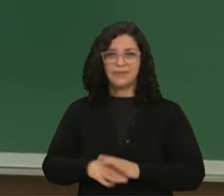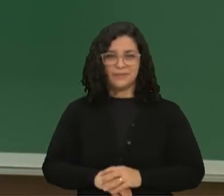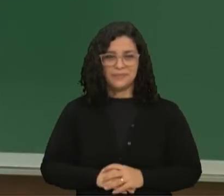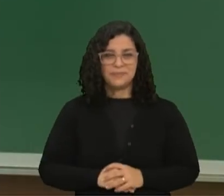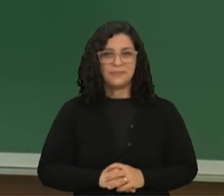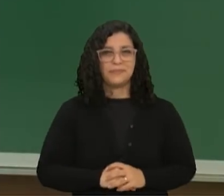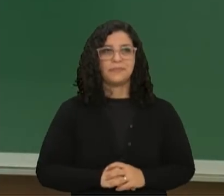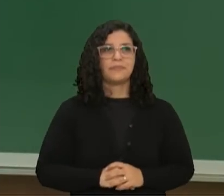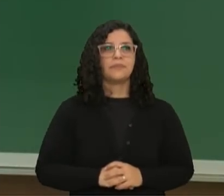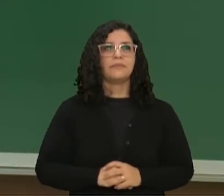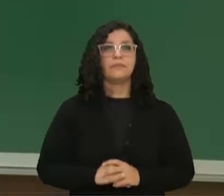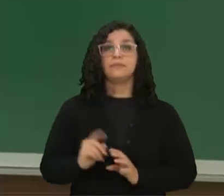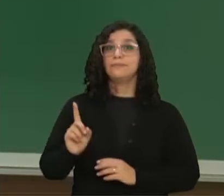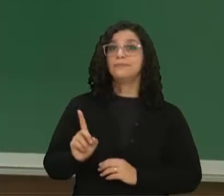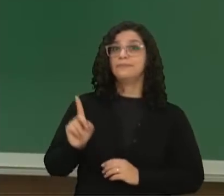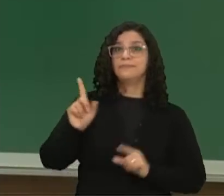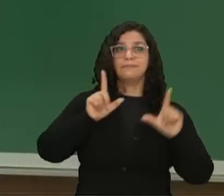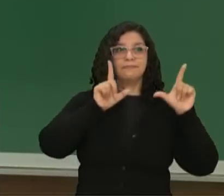precisa.